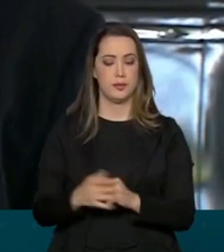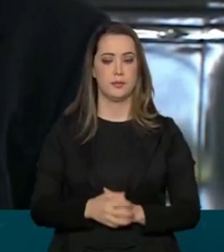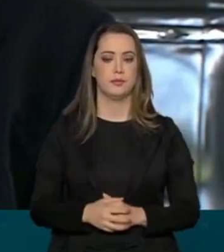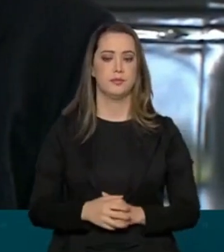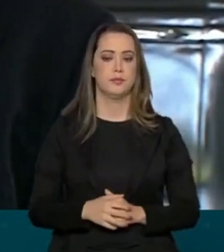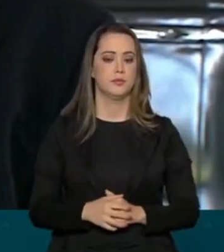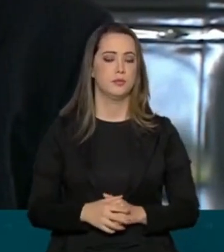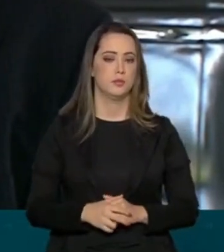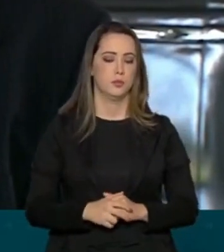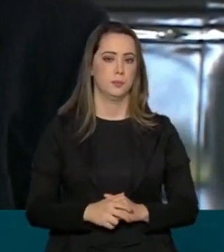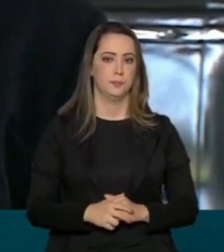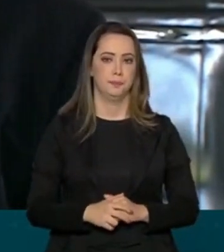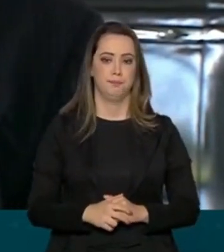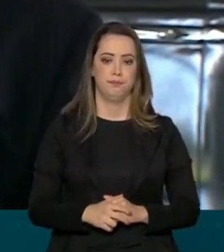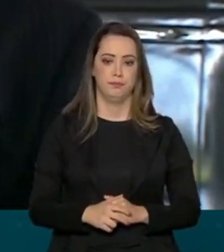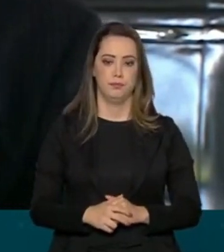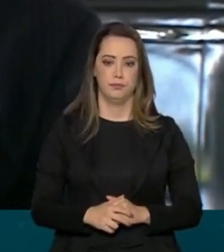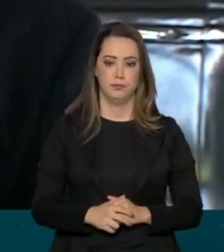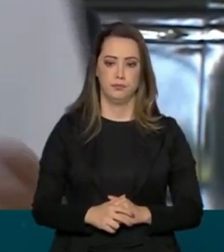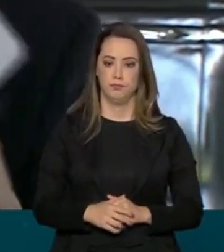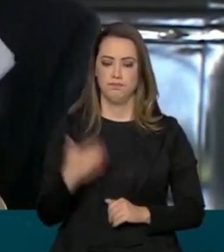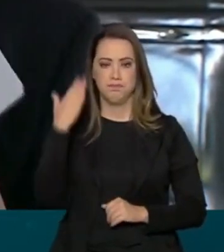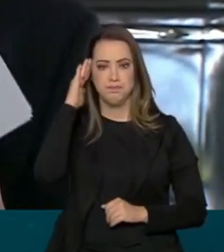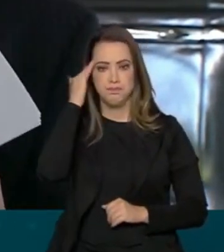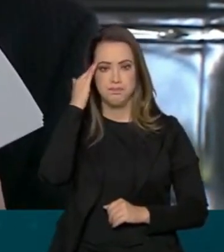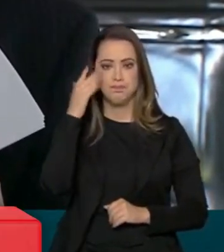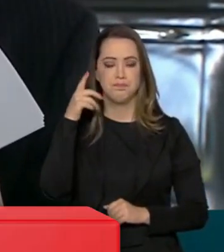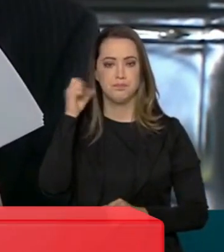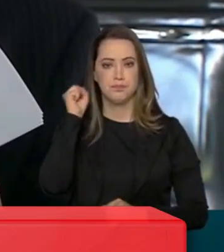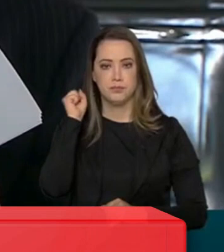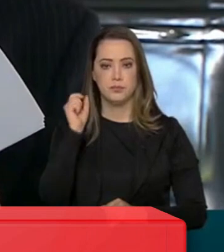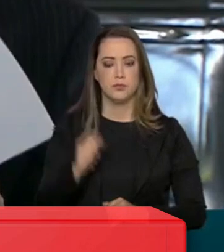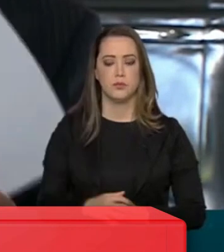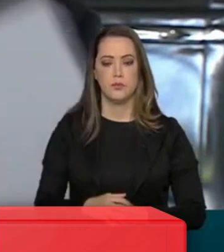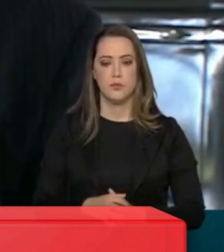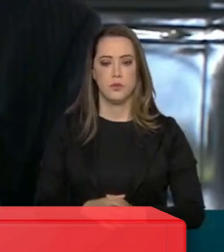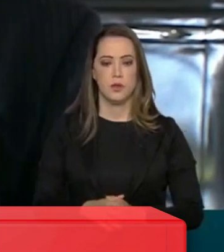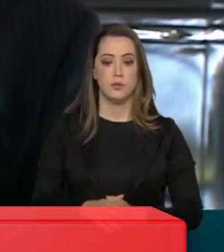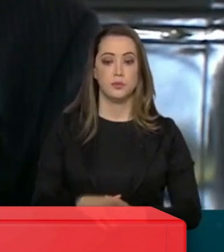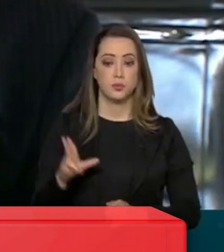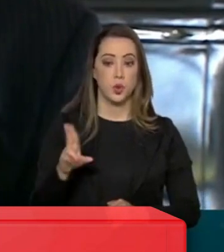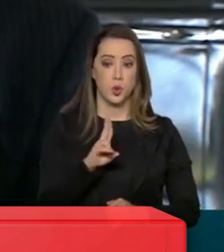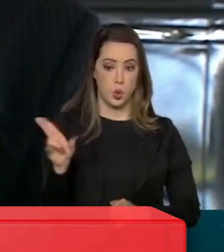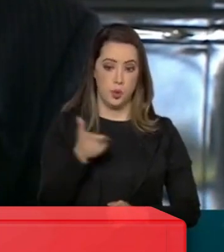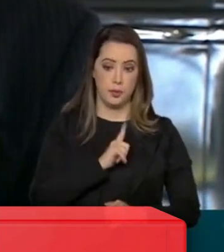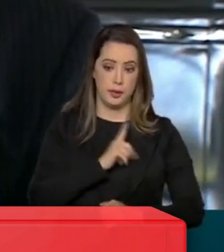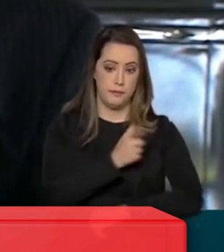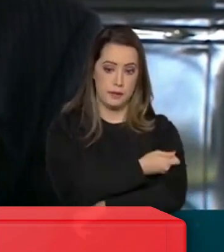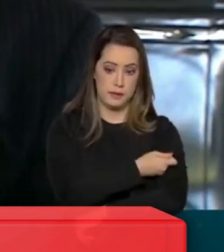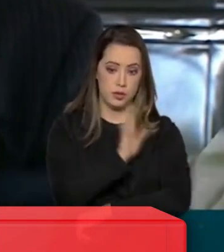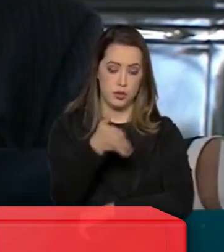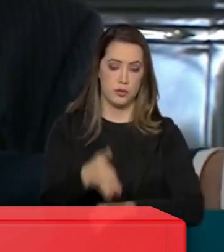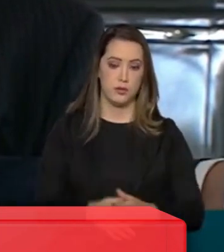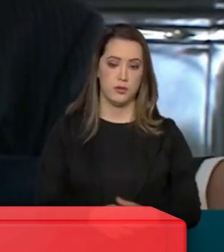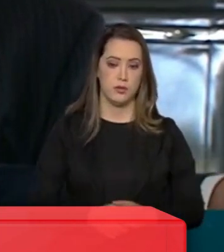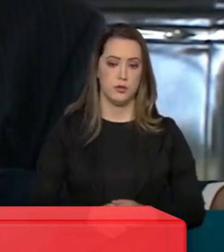para batizar essa vacina? Não entendi, fala. O governo está usando algum nome para batizar a vacina?